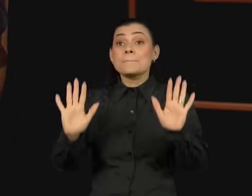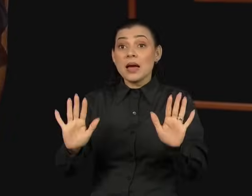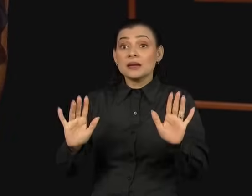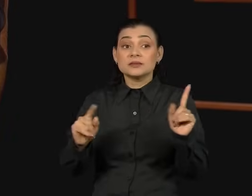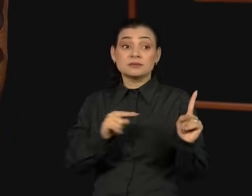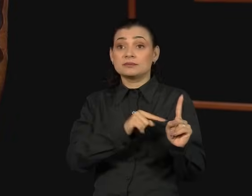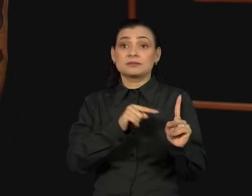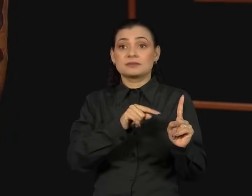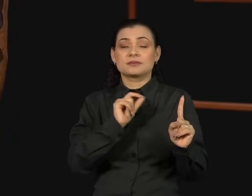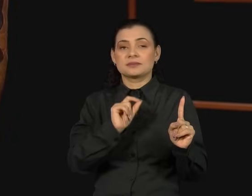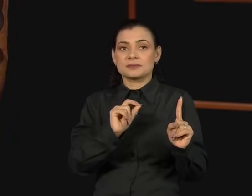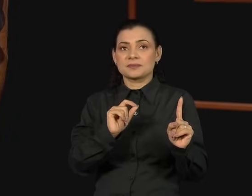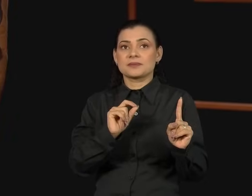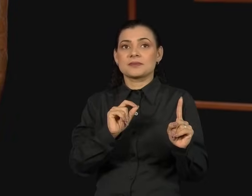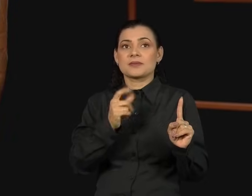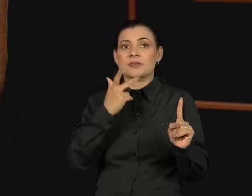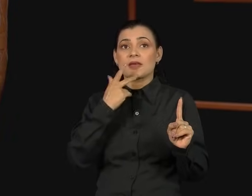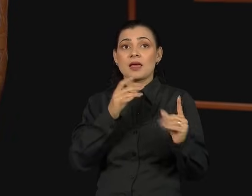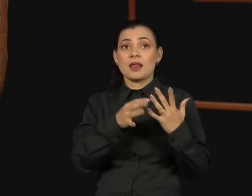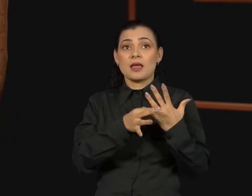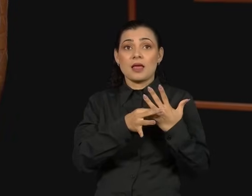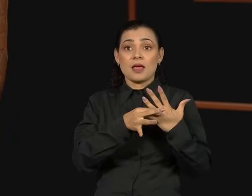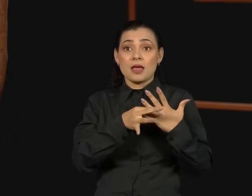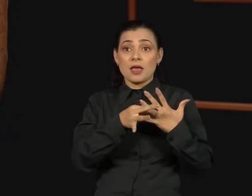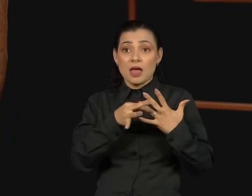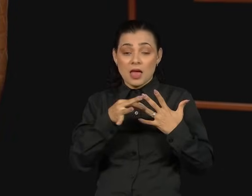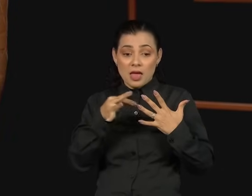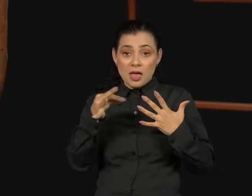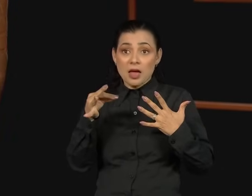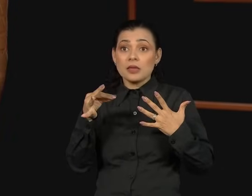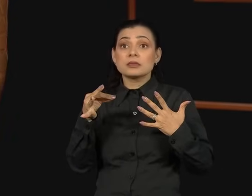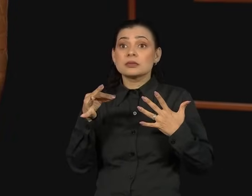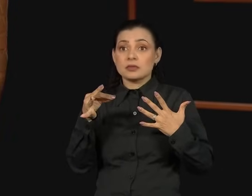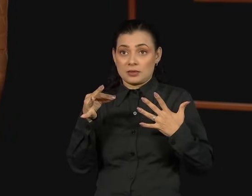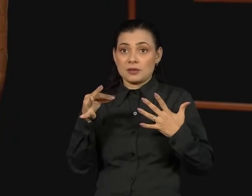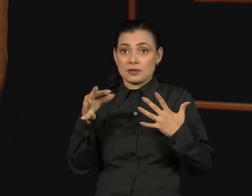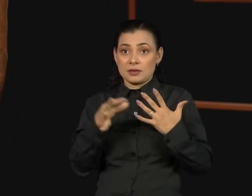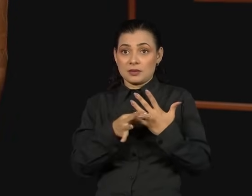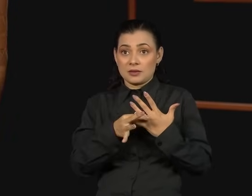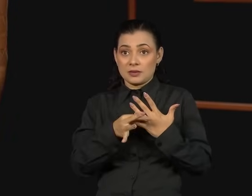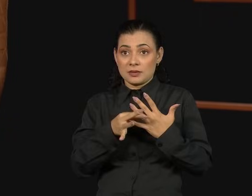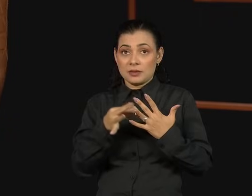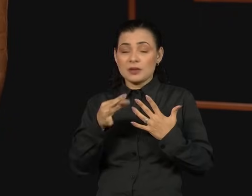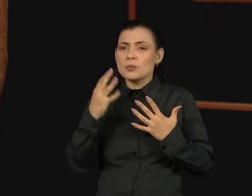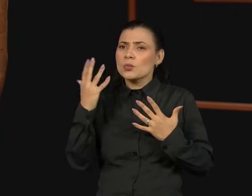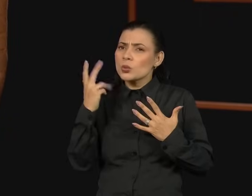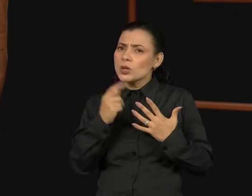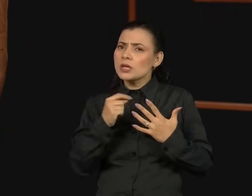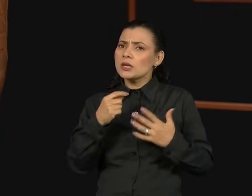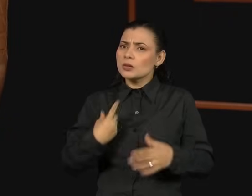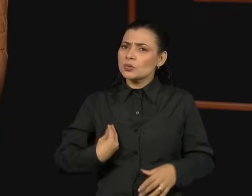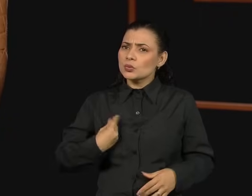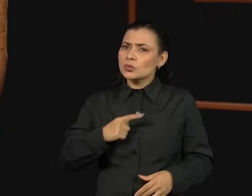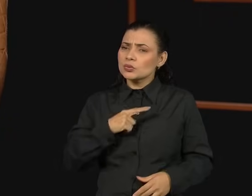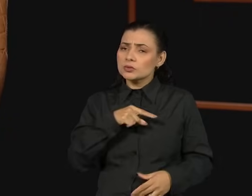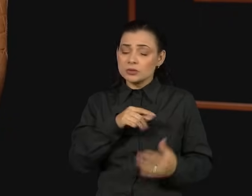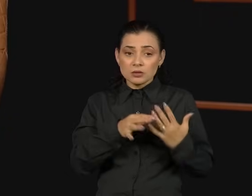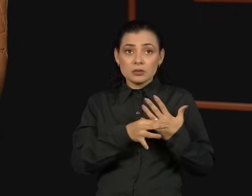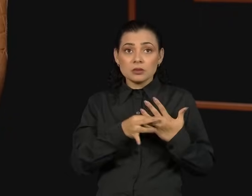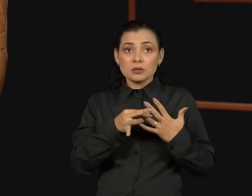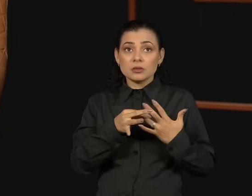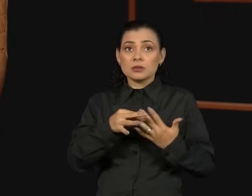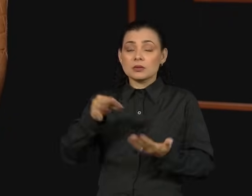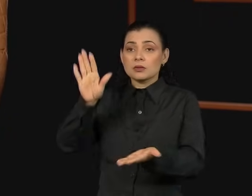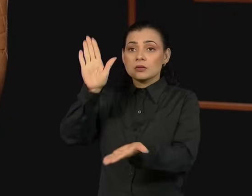ela pegou um anel, que é muito bonito que ela tinha, assim, e ela pôs na